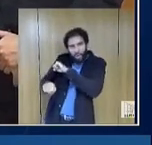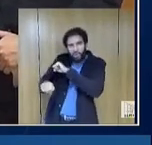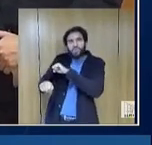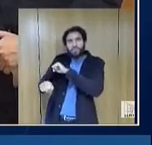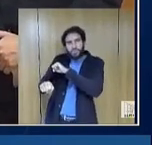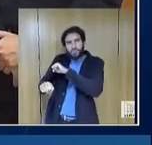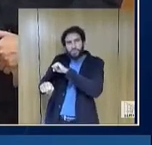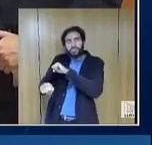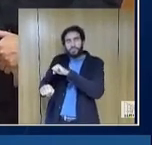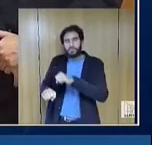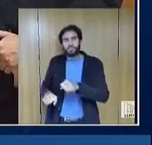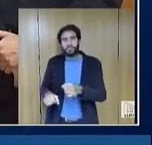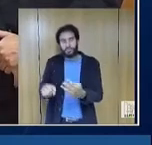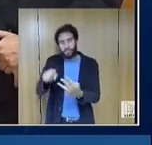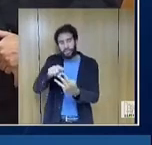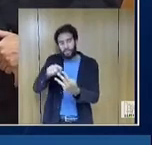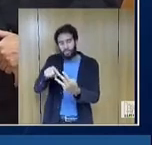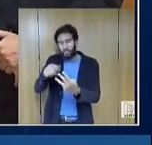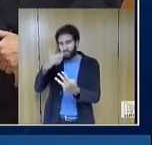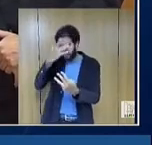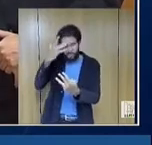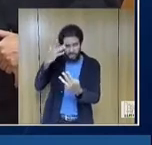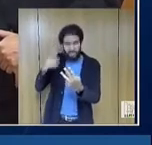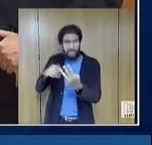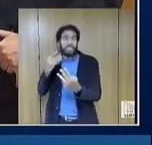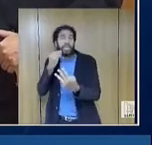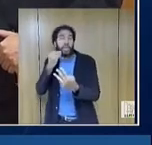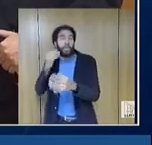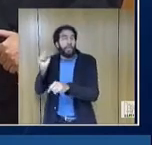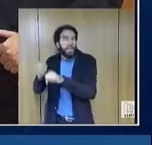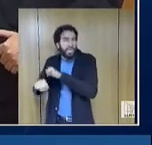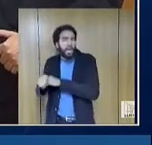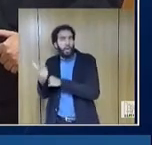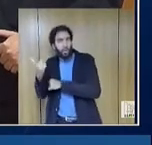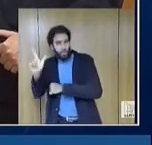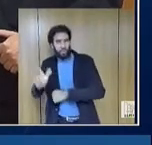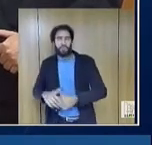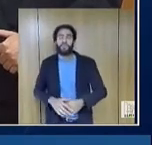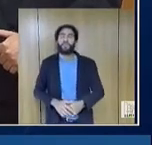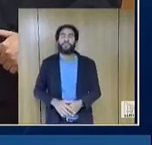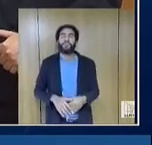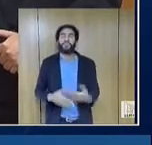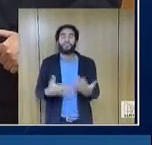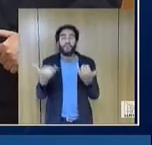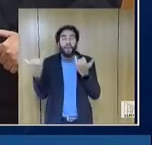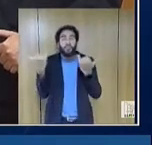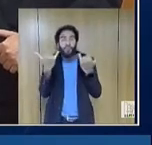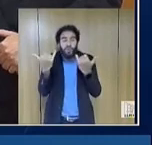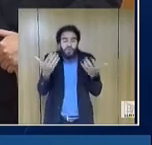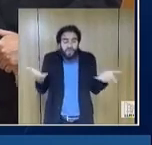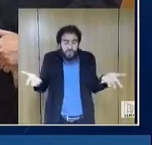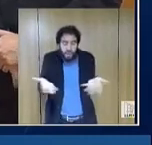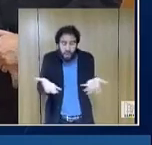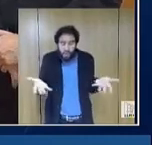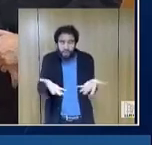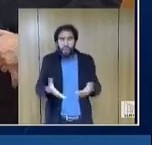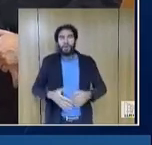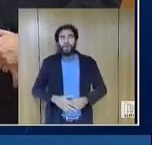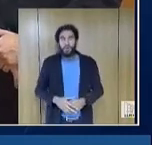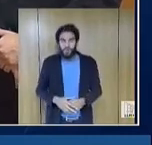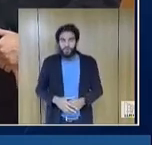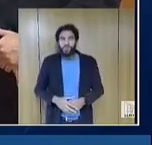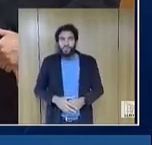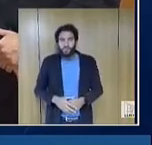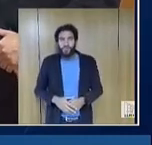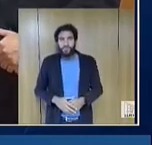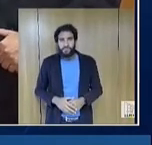revelar todos os fatos e as provas que foram delatadas, porque é uma investigação que está em curso. Está em curso